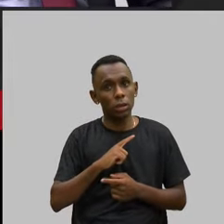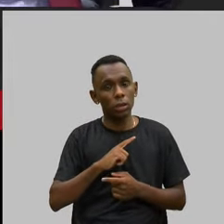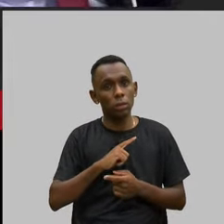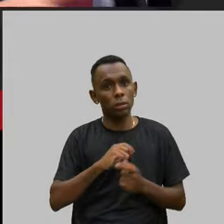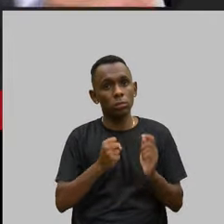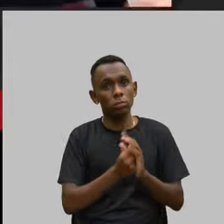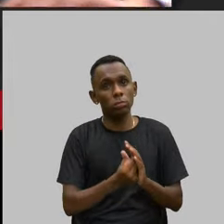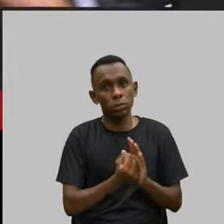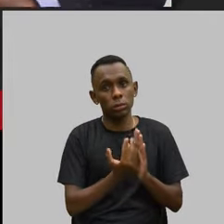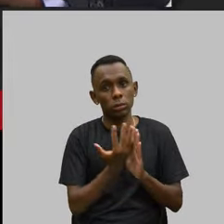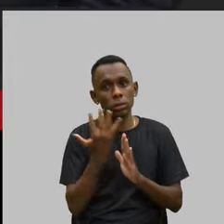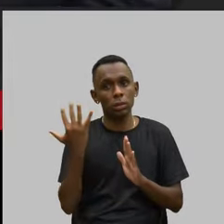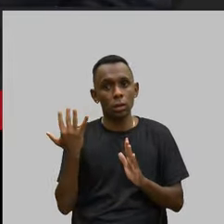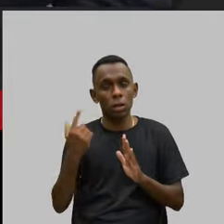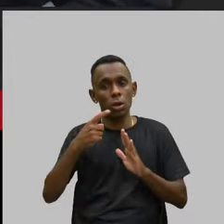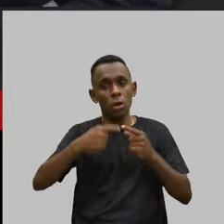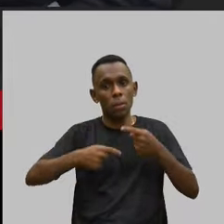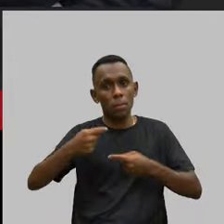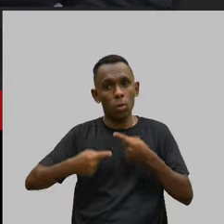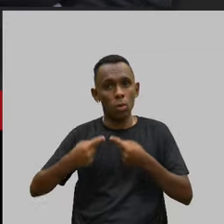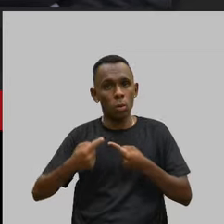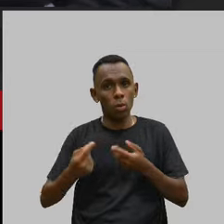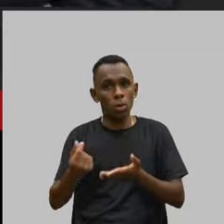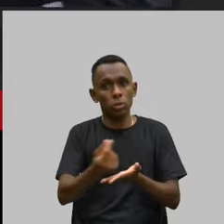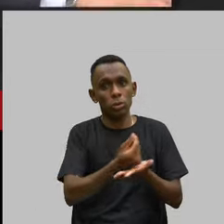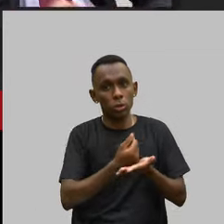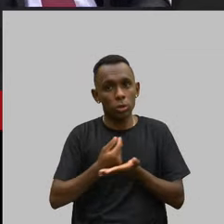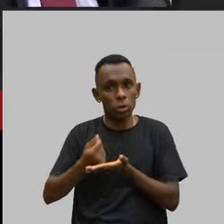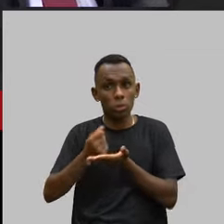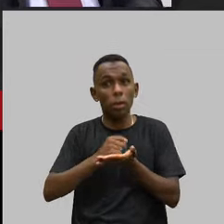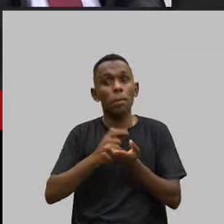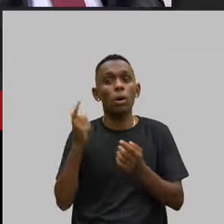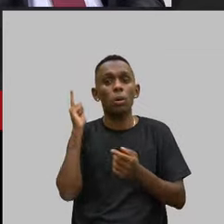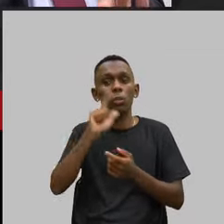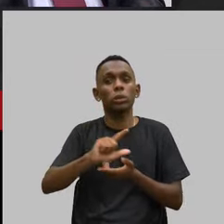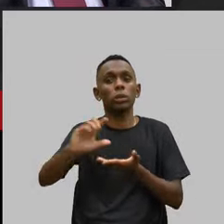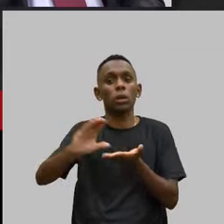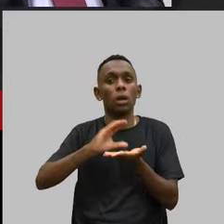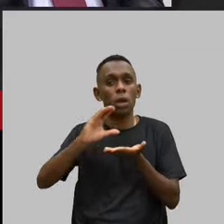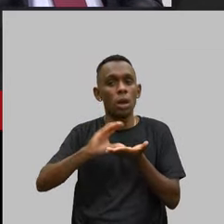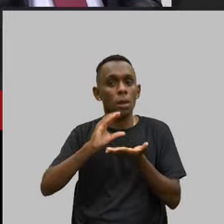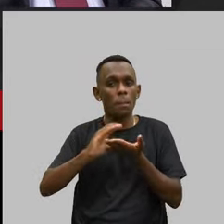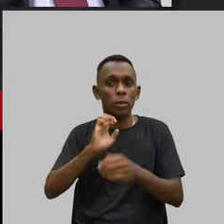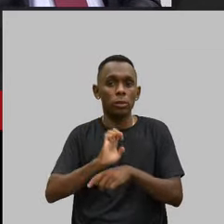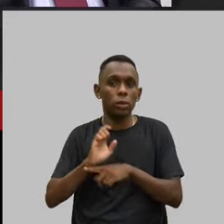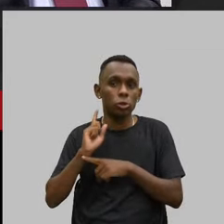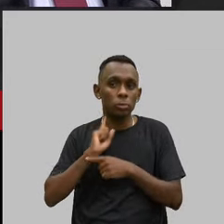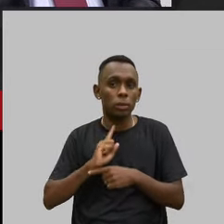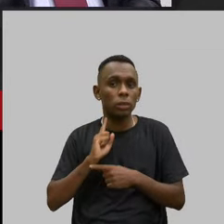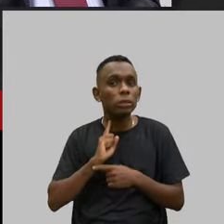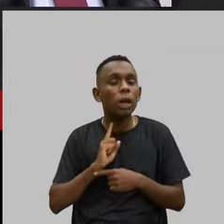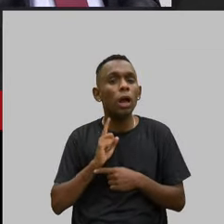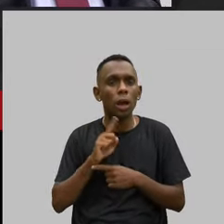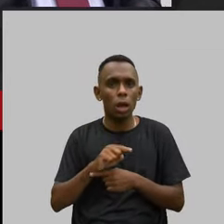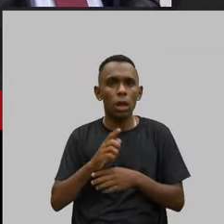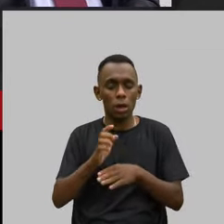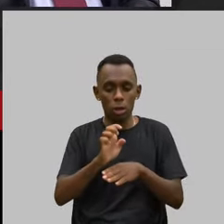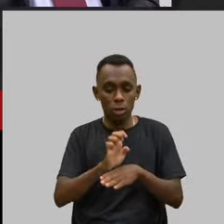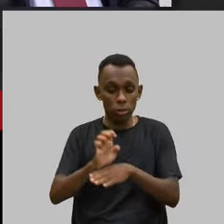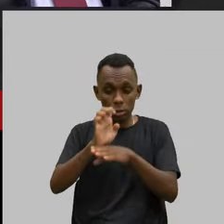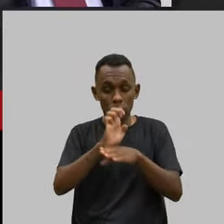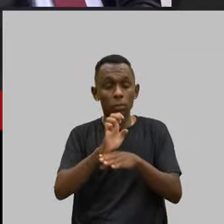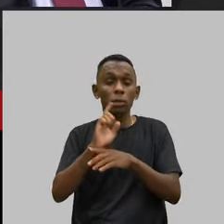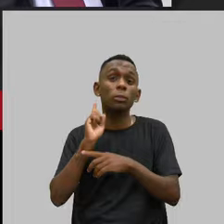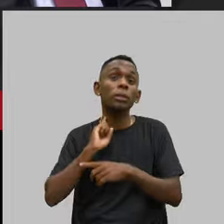política tributária para atrair investimento muito Grande Minas Gerais Minas Gerais é um estado eh do tamanho da França